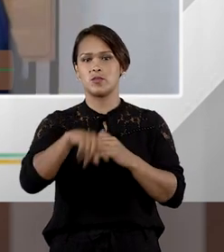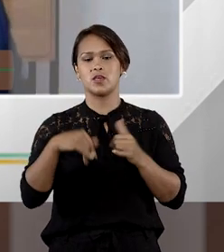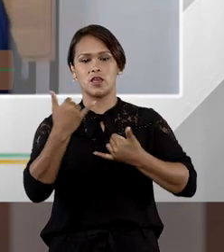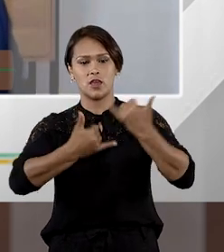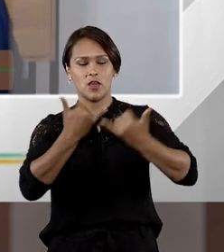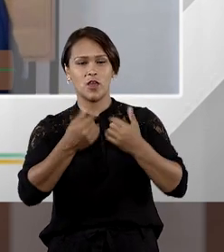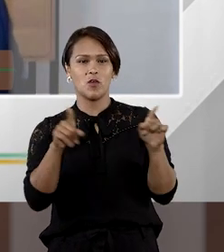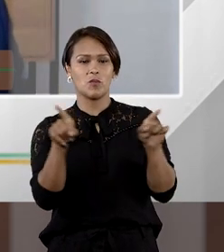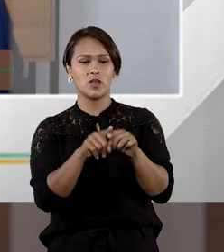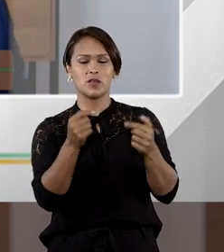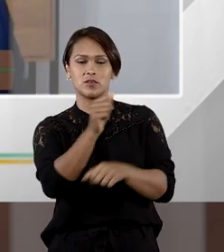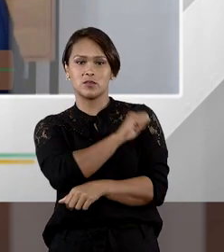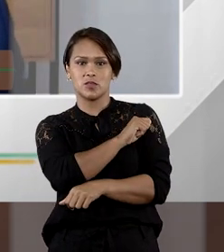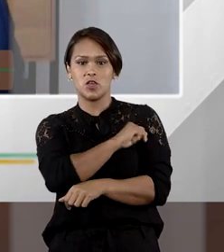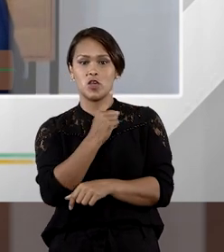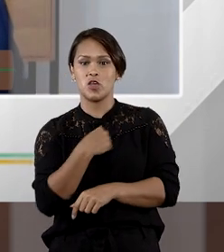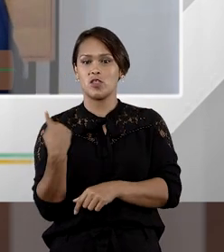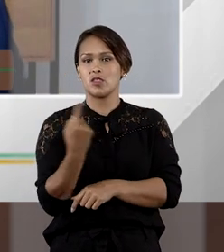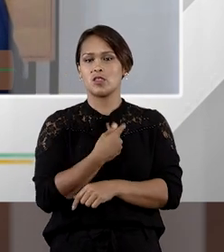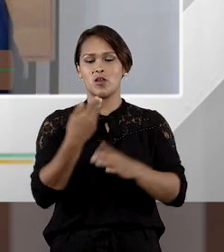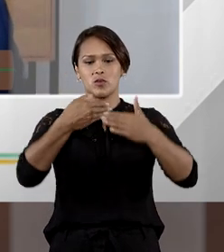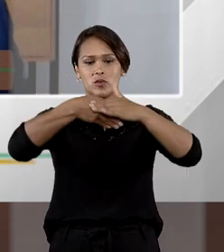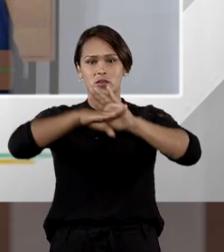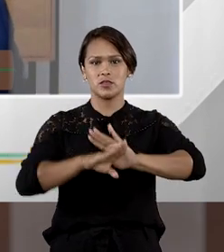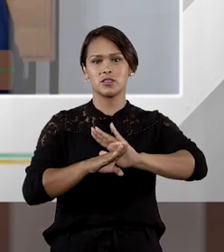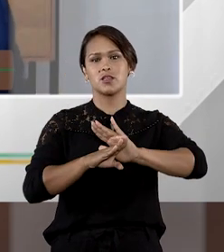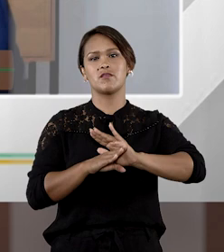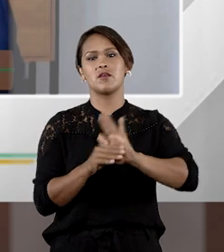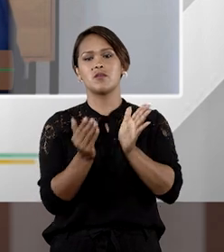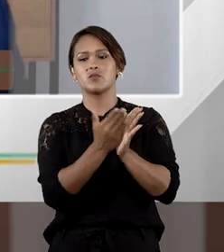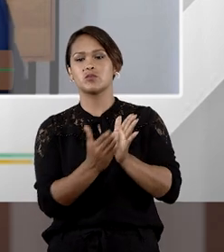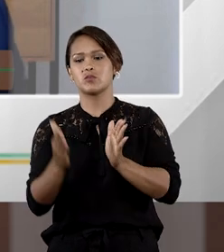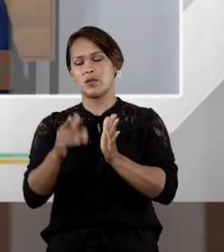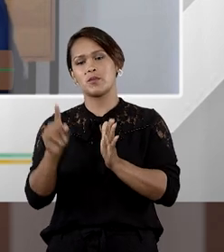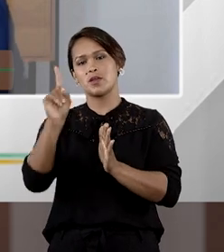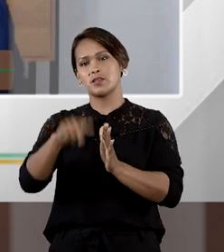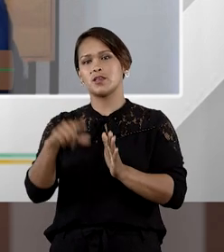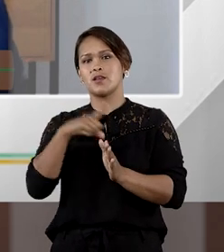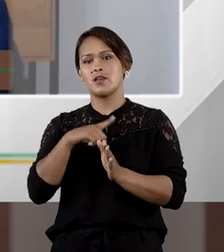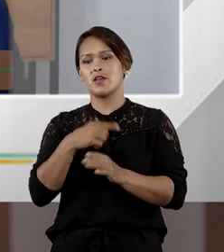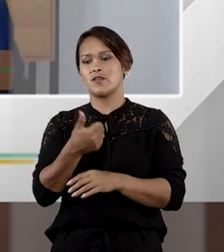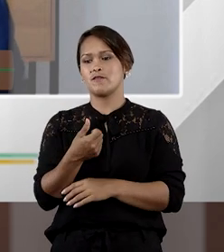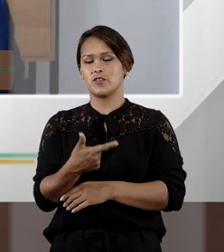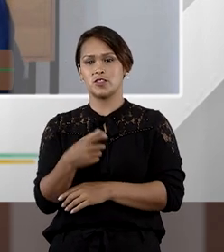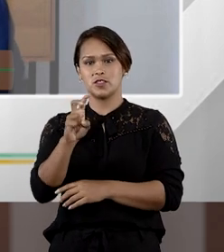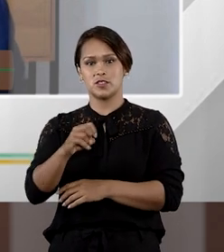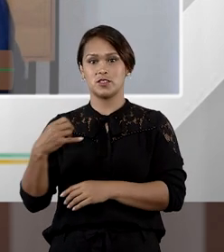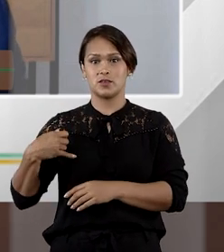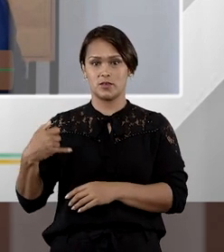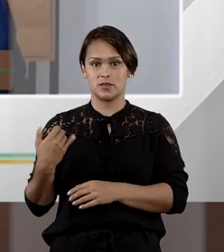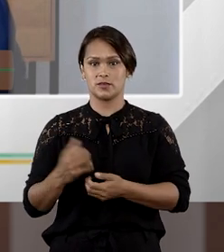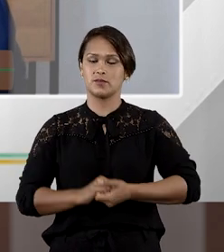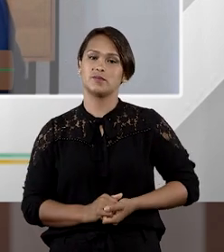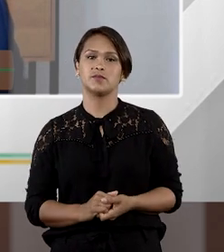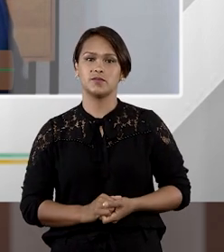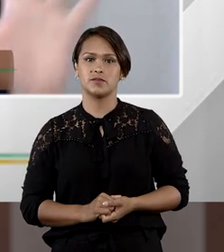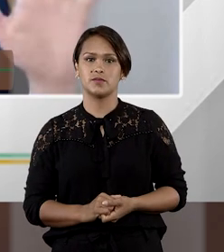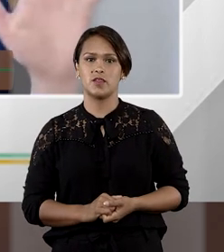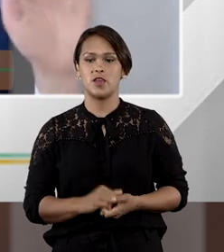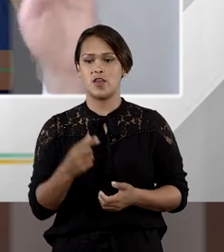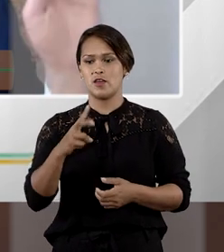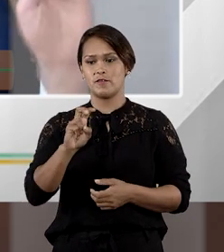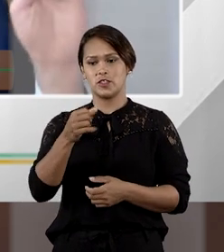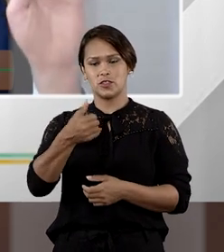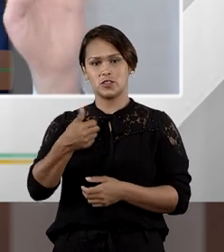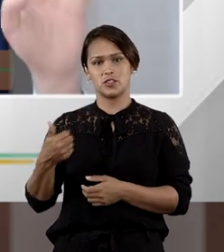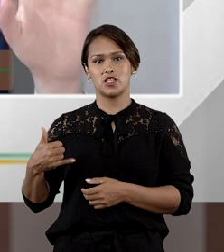brinco muito que muitos de nós prescrevemos, né? Nós passamos desse prazo, que é 25 anos. Né? 25